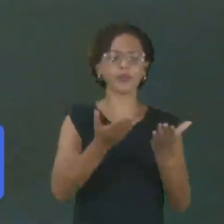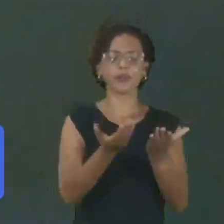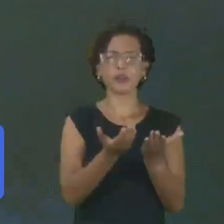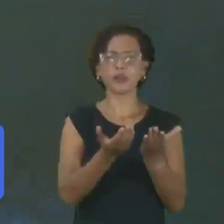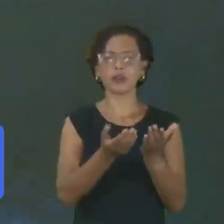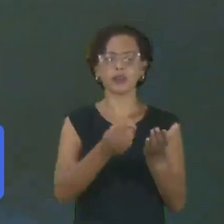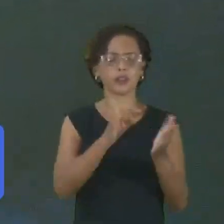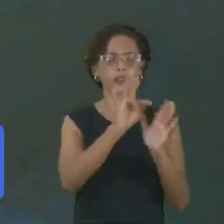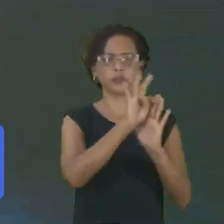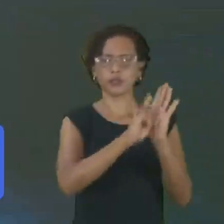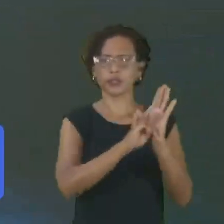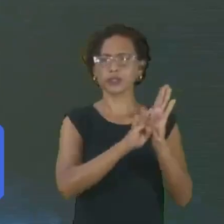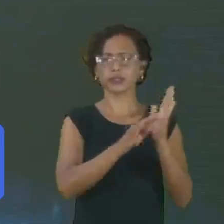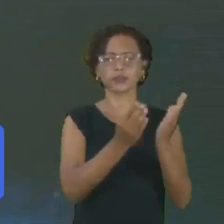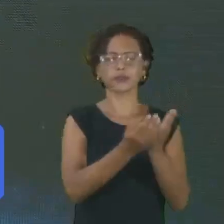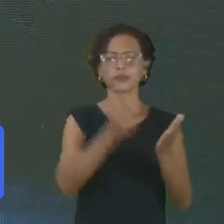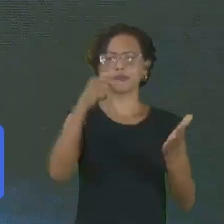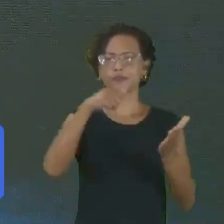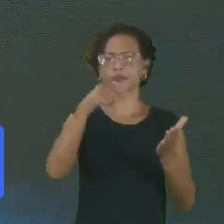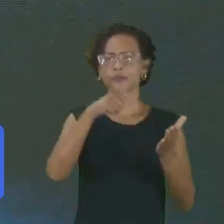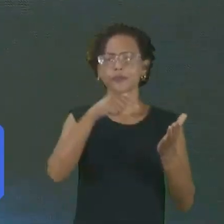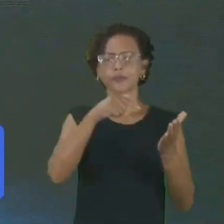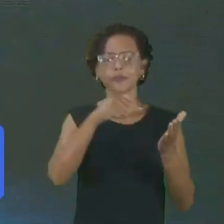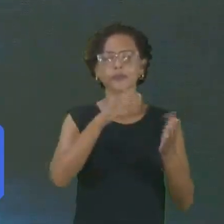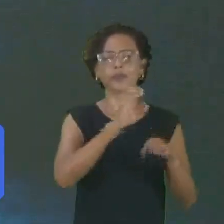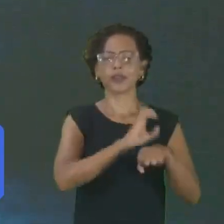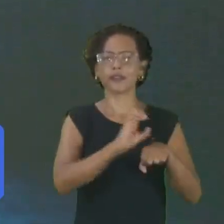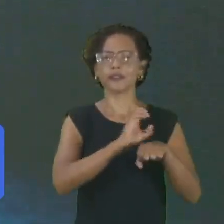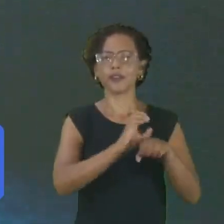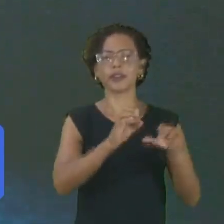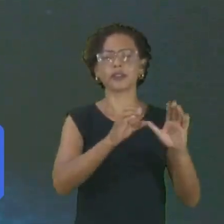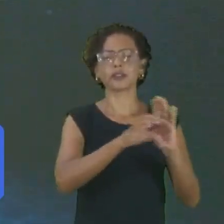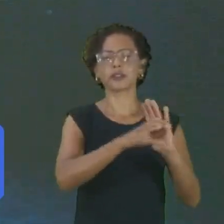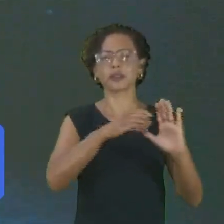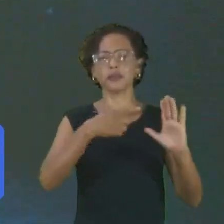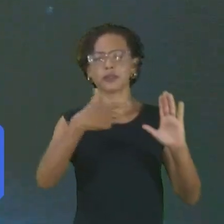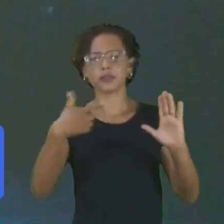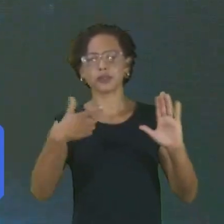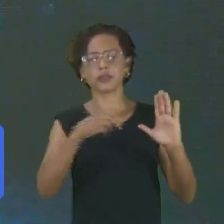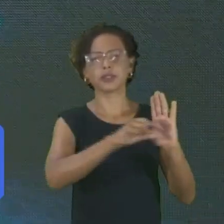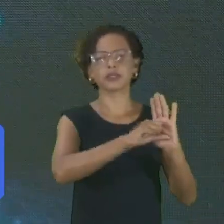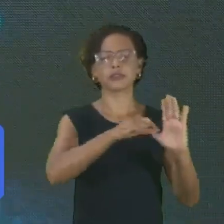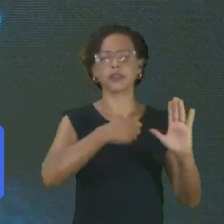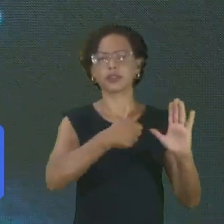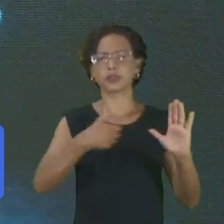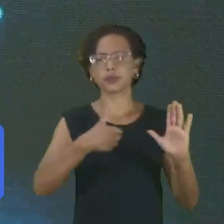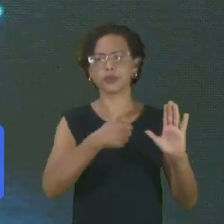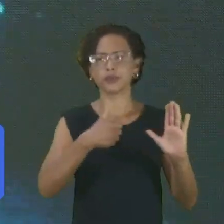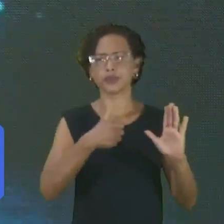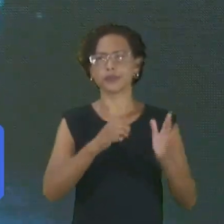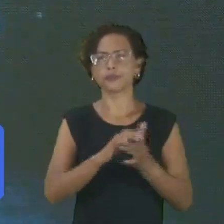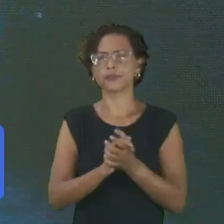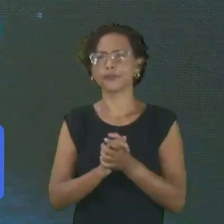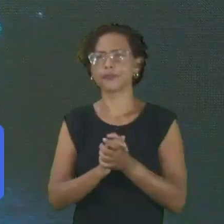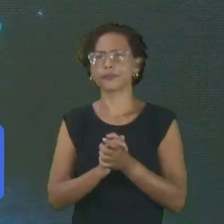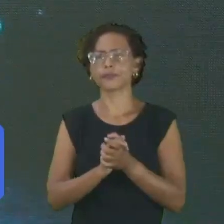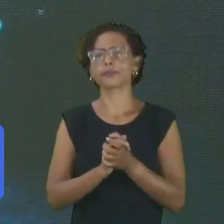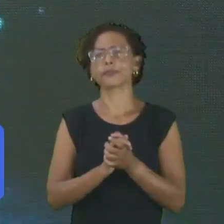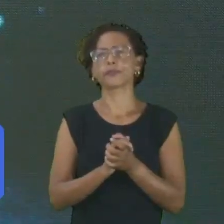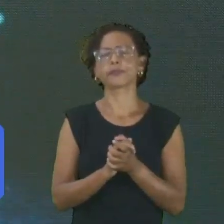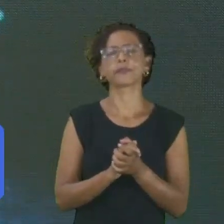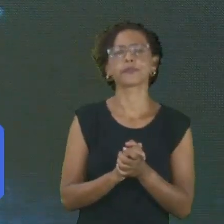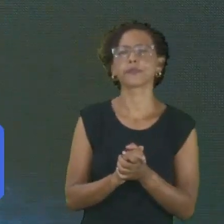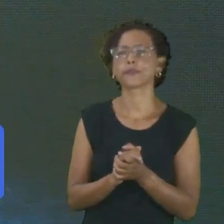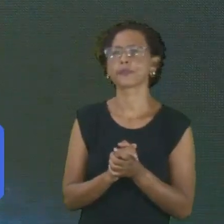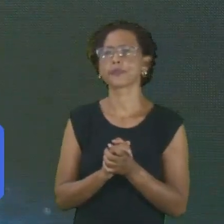Efésios capítulo 2, versículo 11, a partir do verso 11, a palavra do Senhor diz assim, Efésios